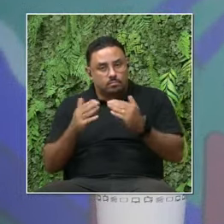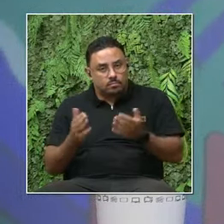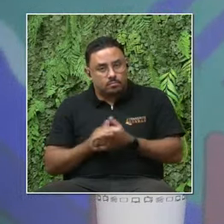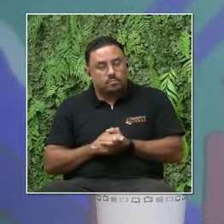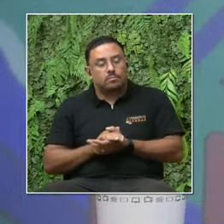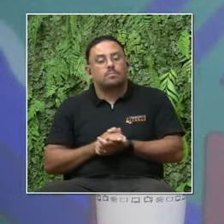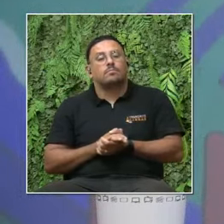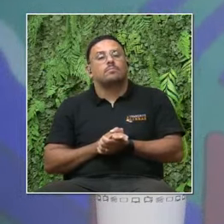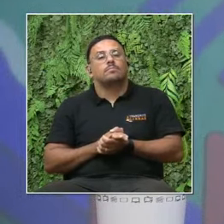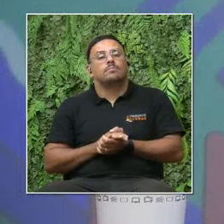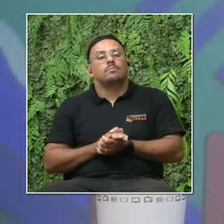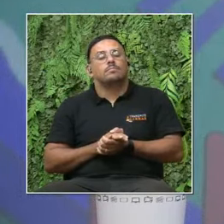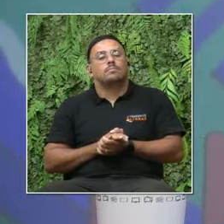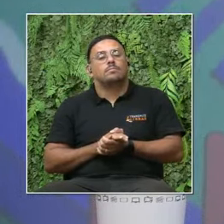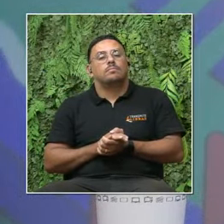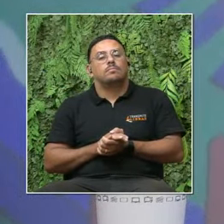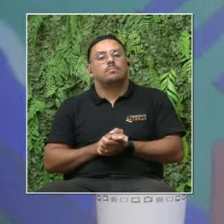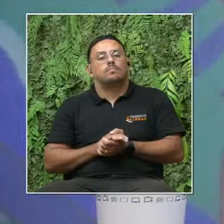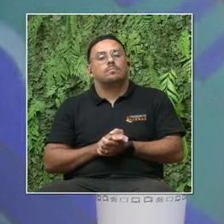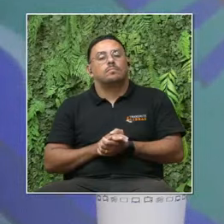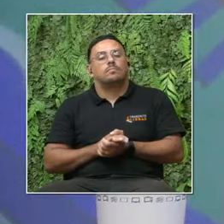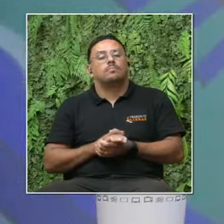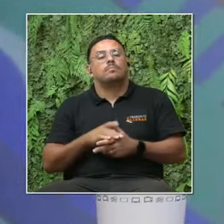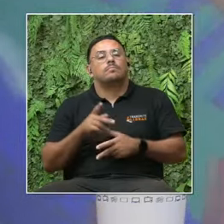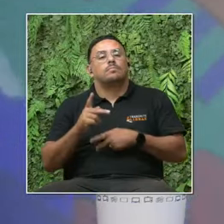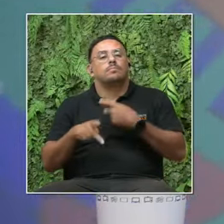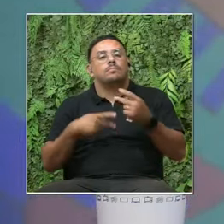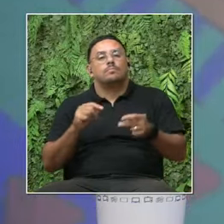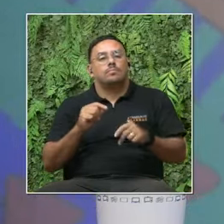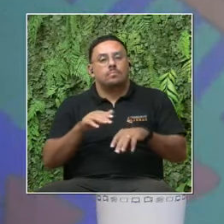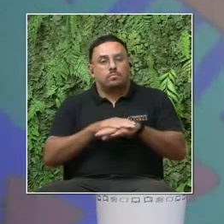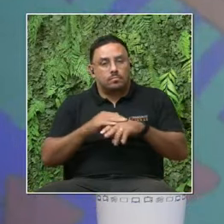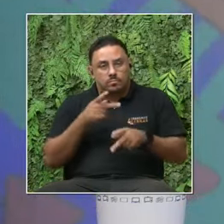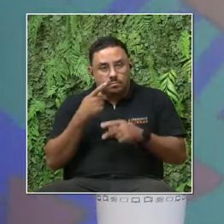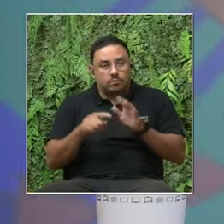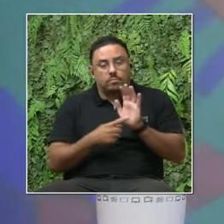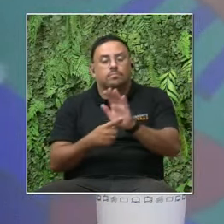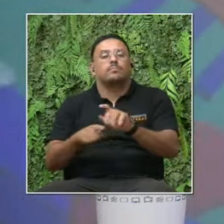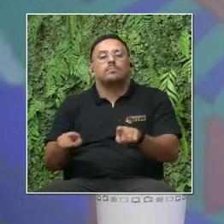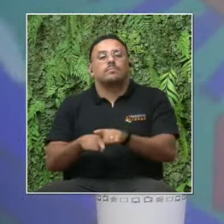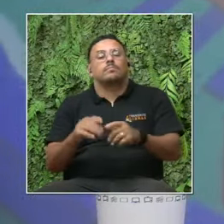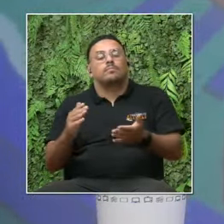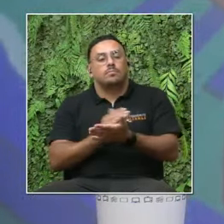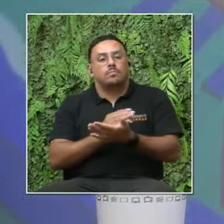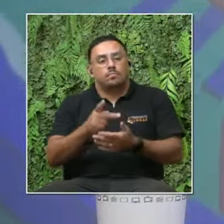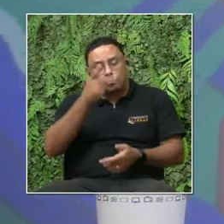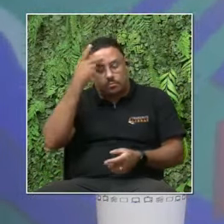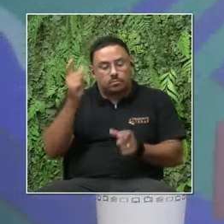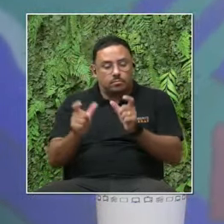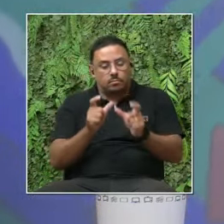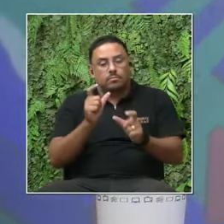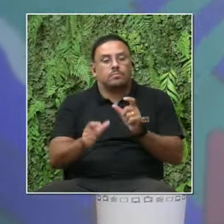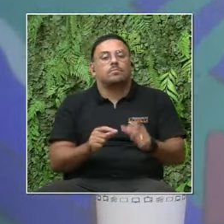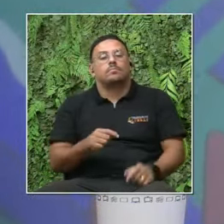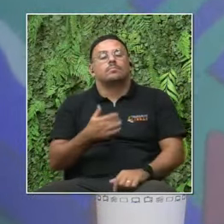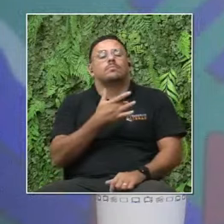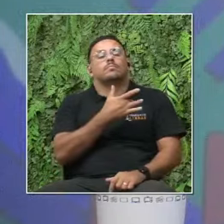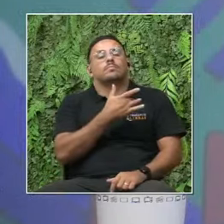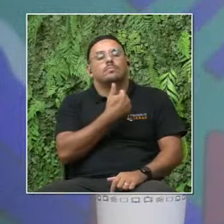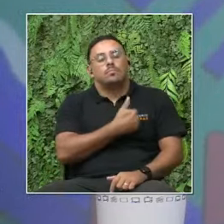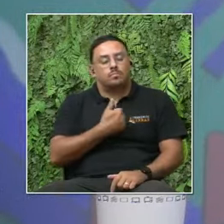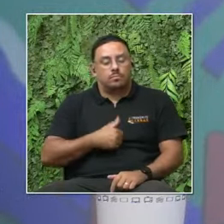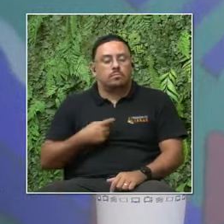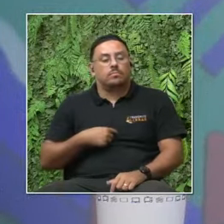Igor tep Assunção portanto daqui a pouquinho para falar com a gente trazer também personagens atlétic eu tô de